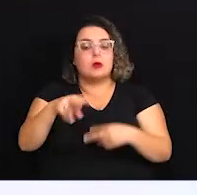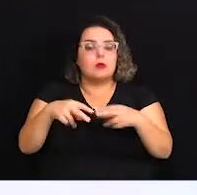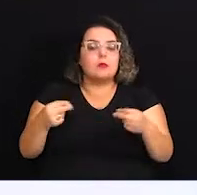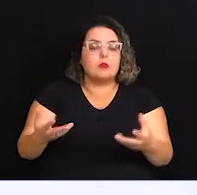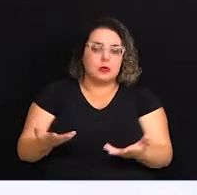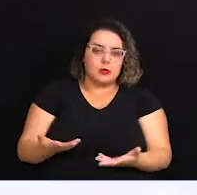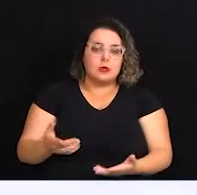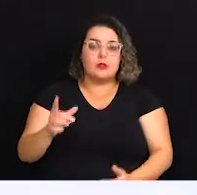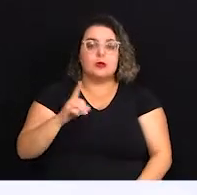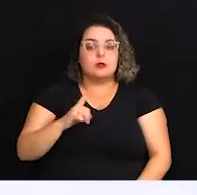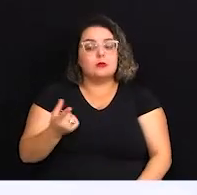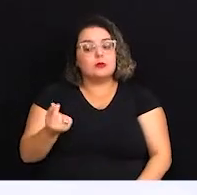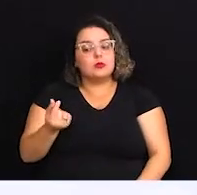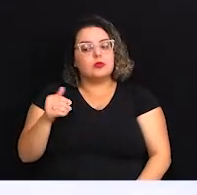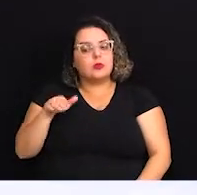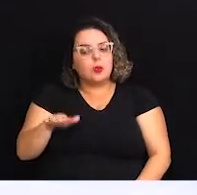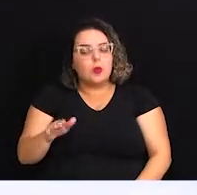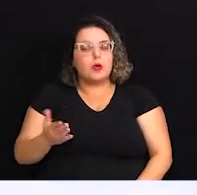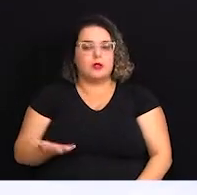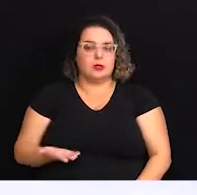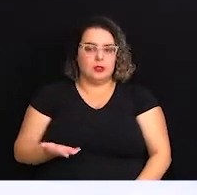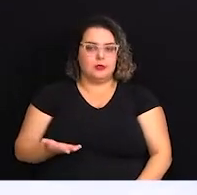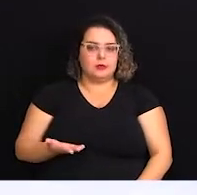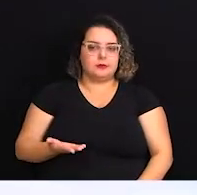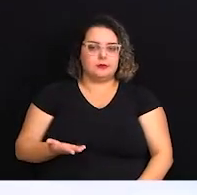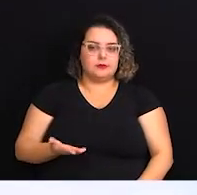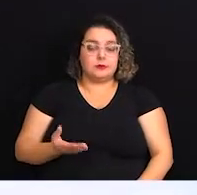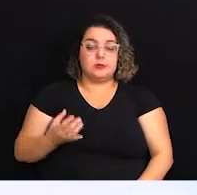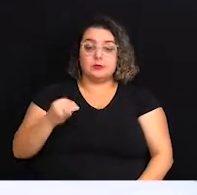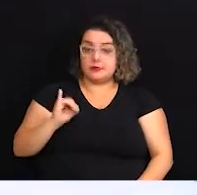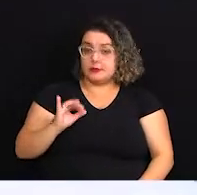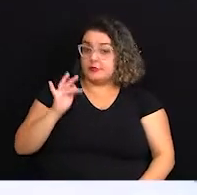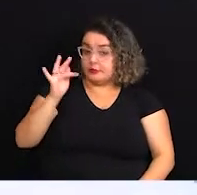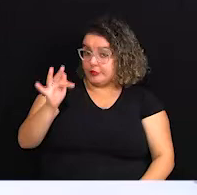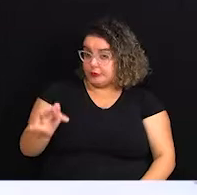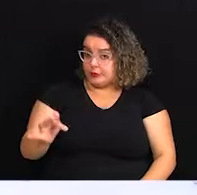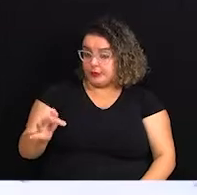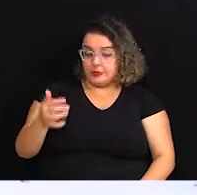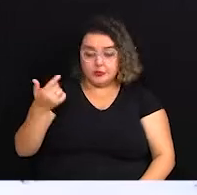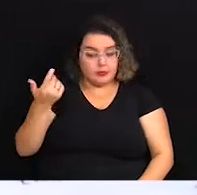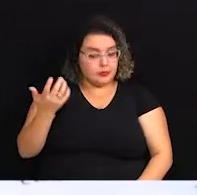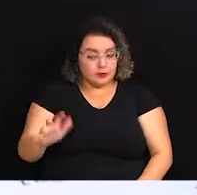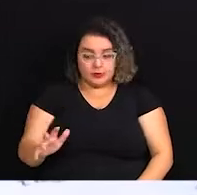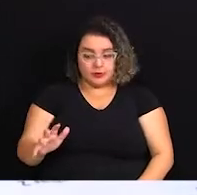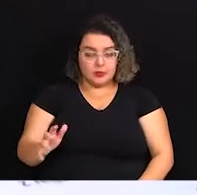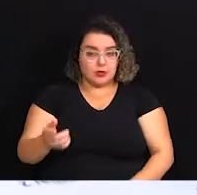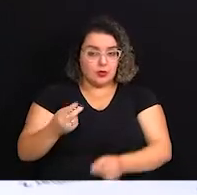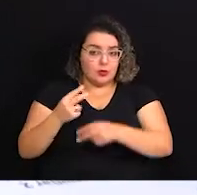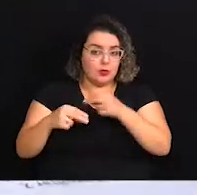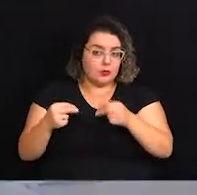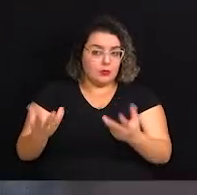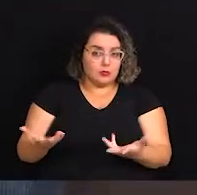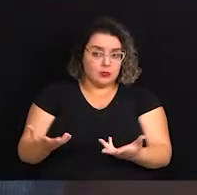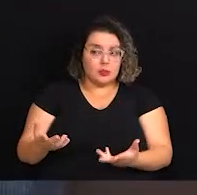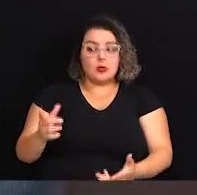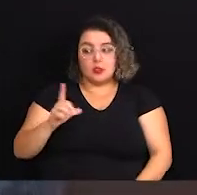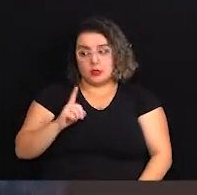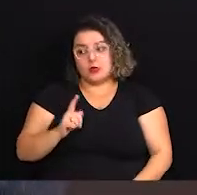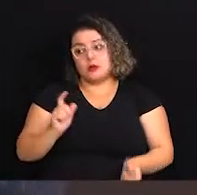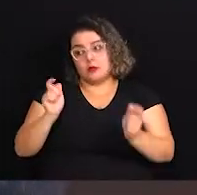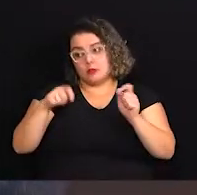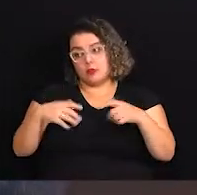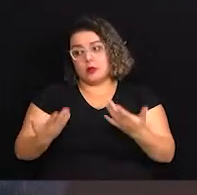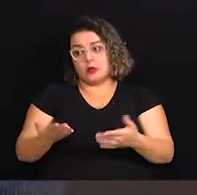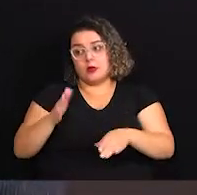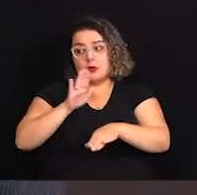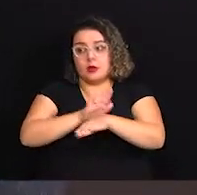presentinho. Então eu tenho uma verba guardada para isso. E se eventualmente não quiser guardar isso como presente, existe a possibilidade